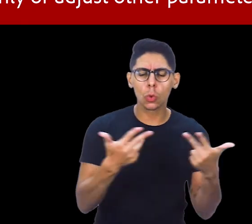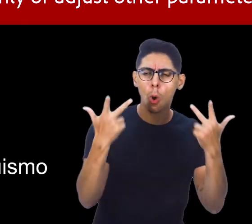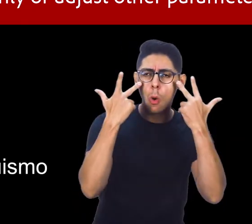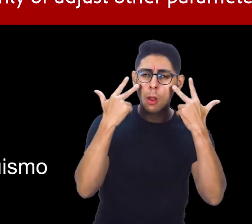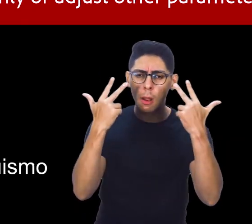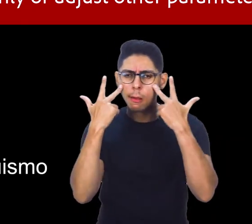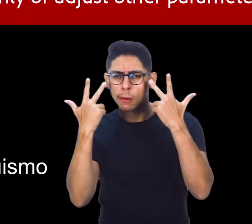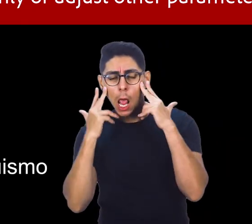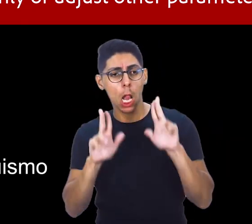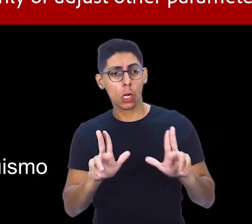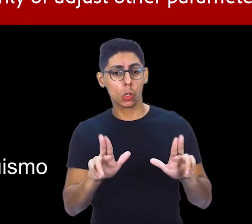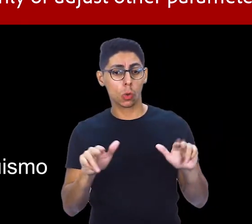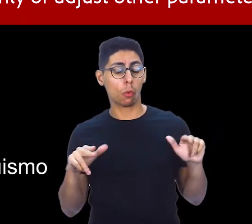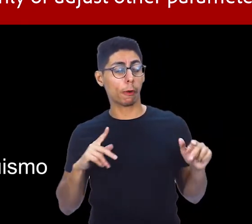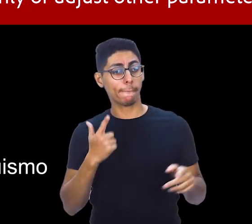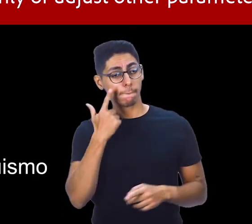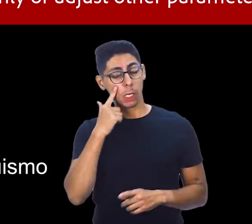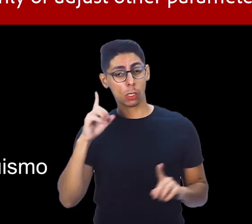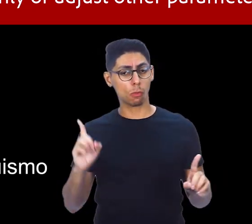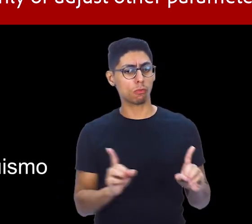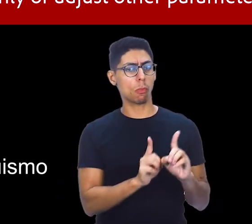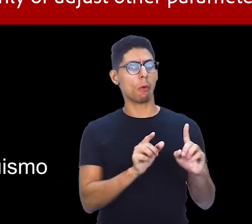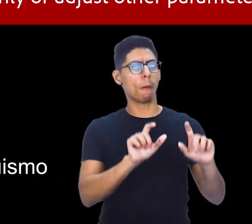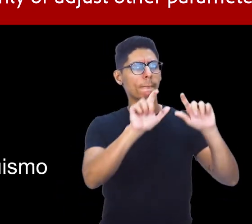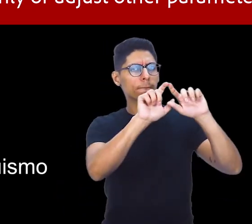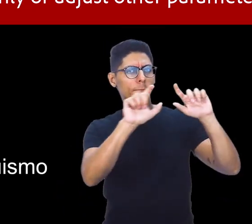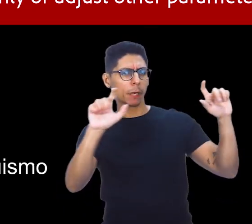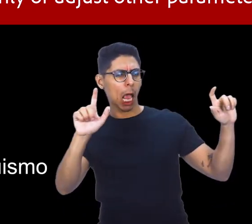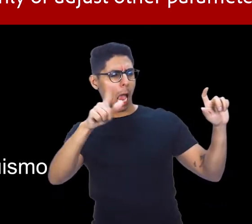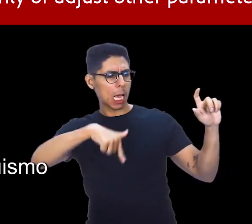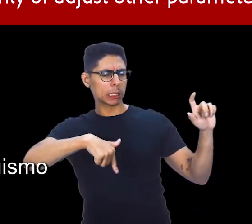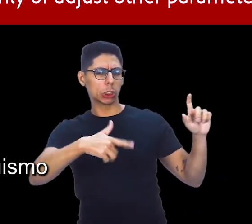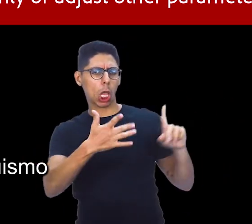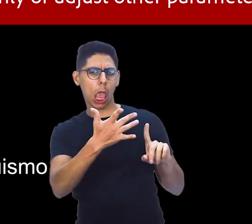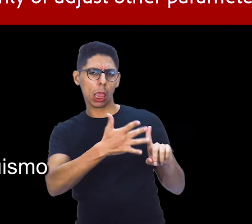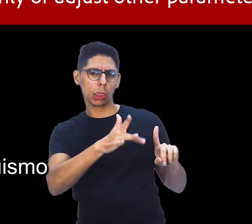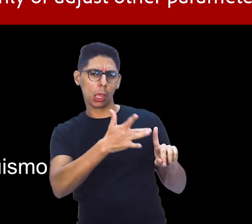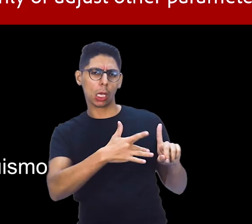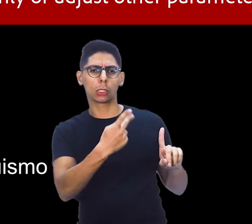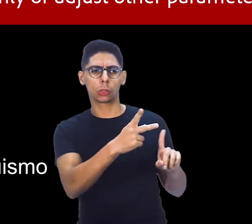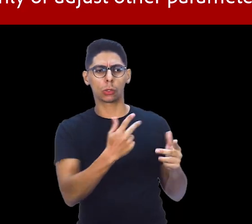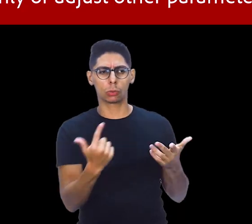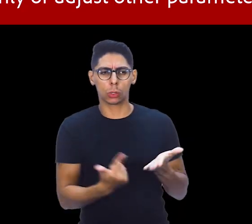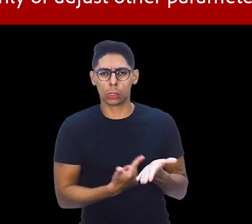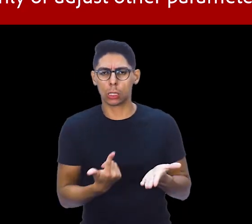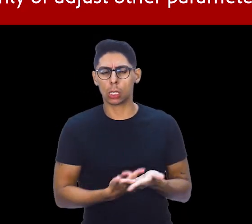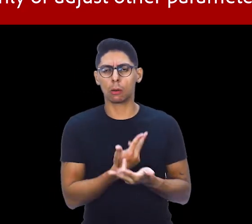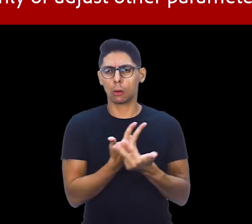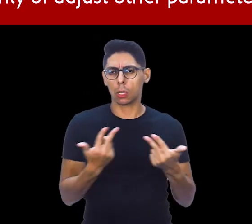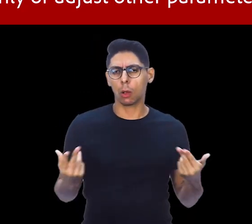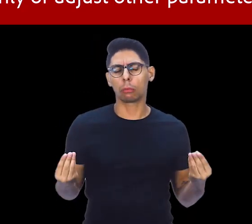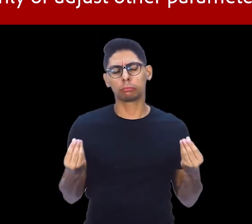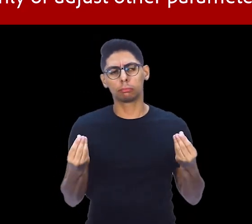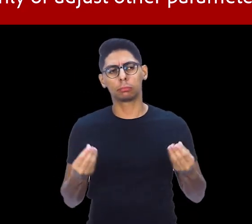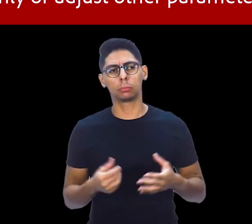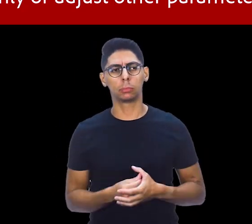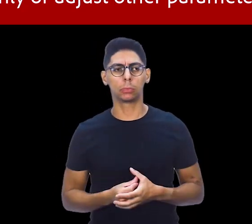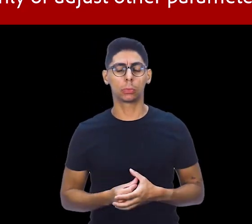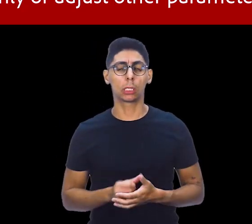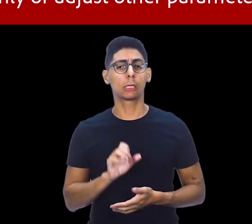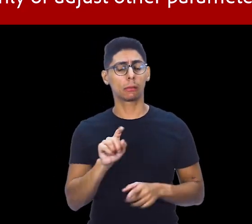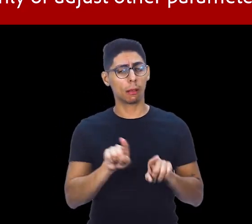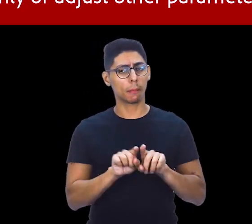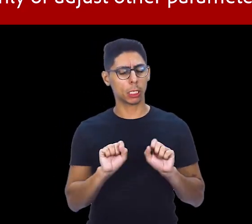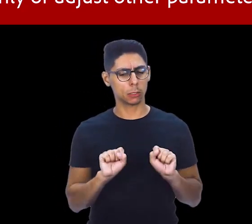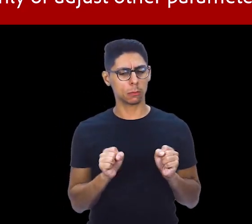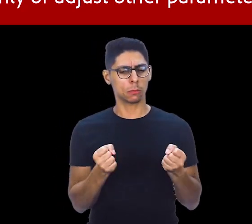naturalidade. Nunca encontrei assim uma frase de pieguismo, né, na sua produção. E outra coisa, se dispor